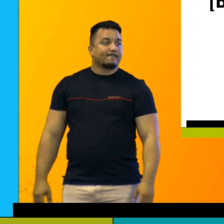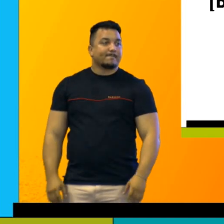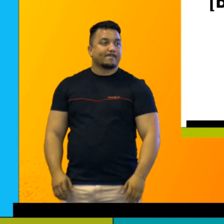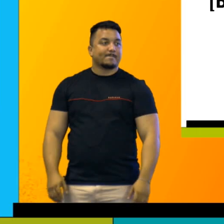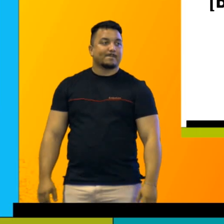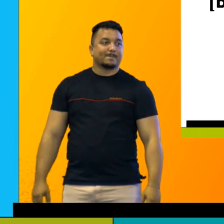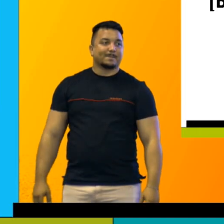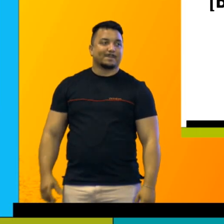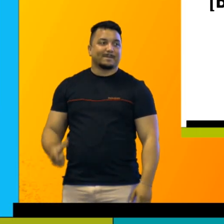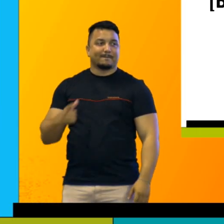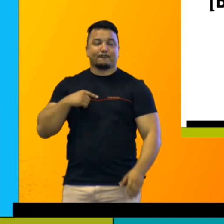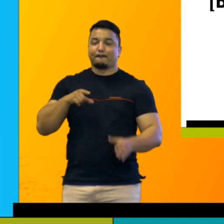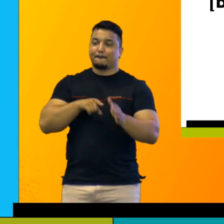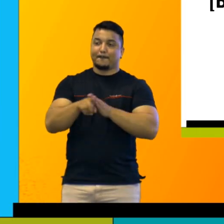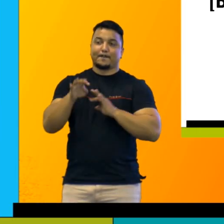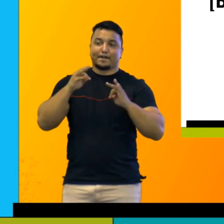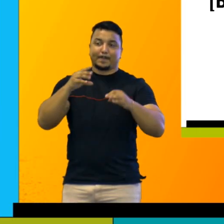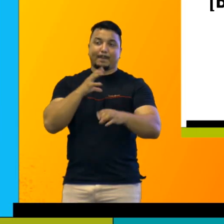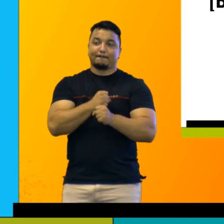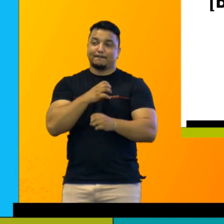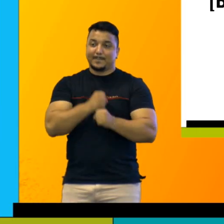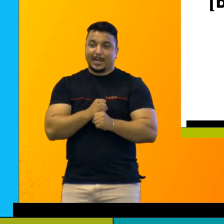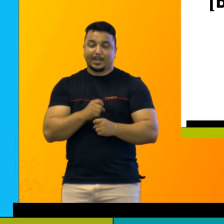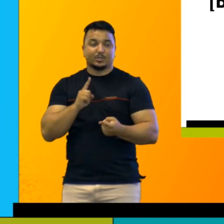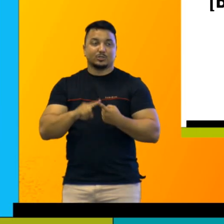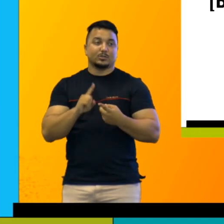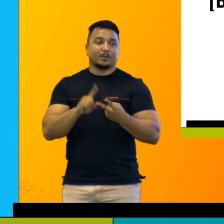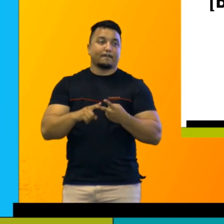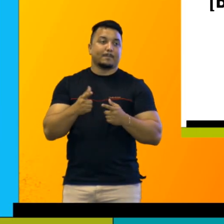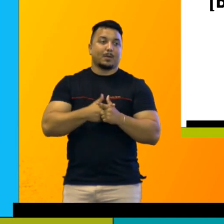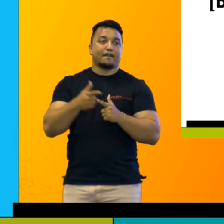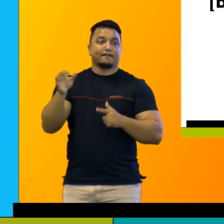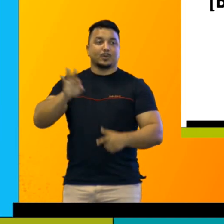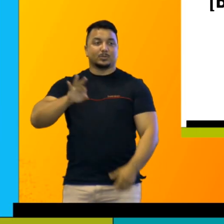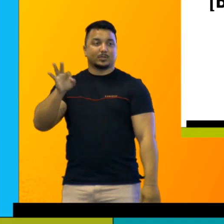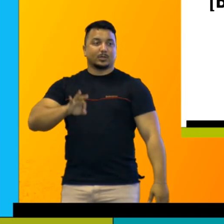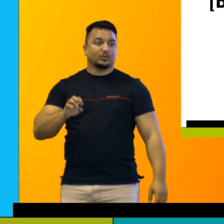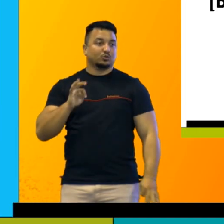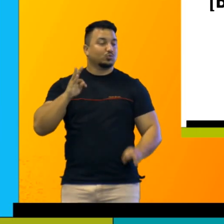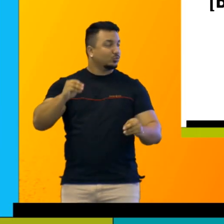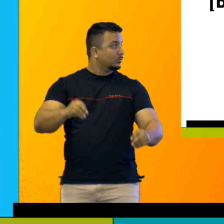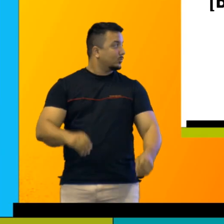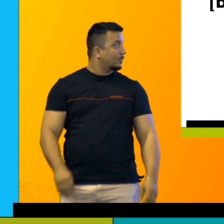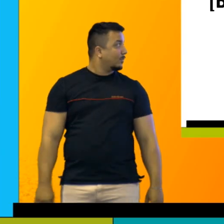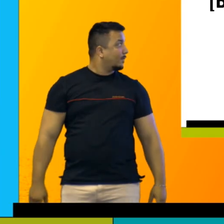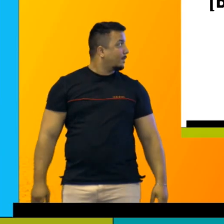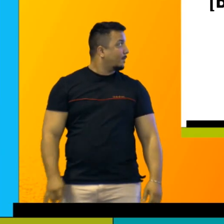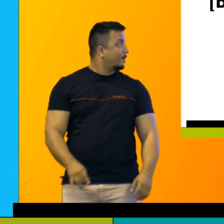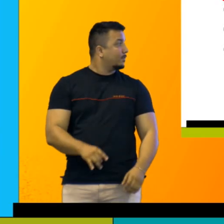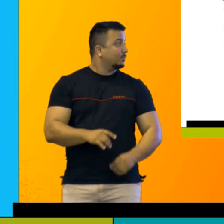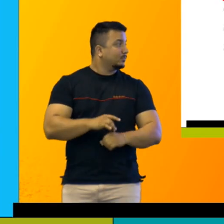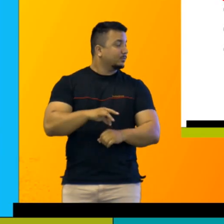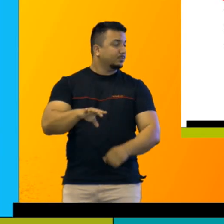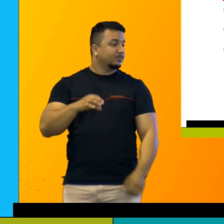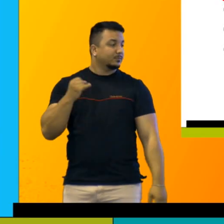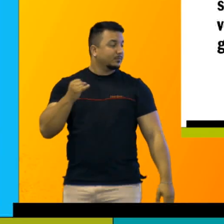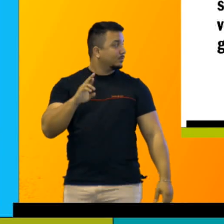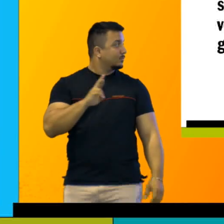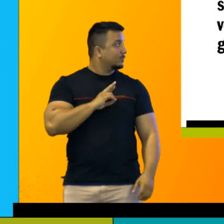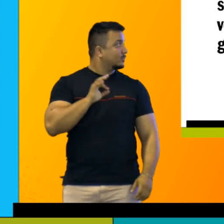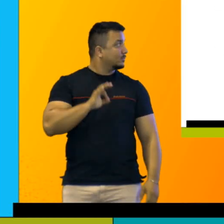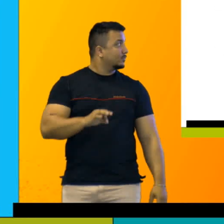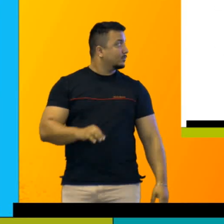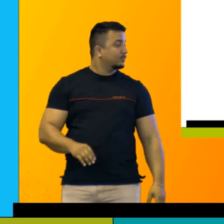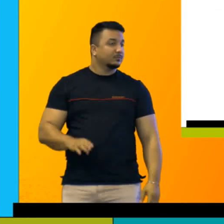Toda prova tem questão de média, toda prova tem questão de problema com porcentagem, tá certo? Dicas importantes. Então, letra B de bola.